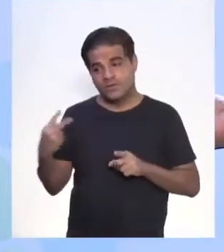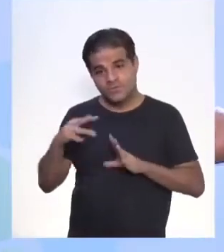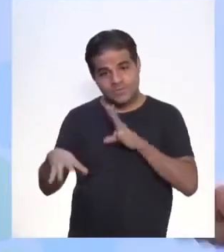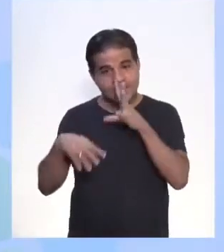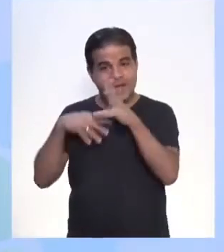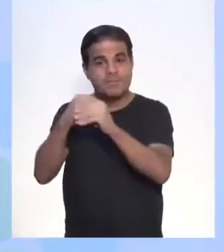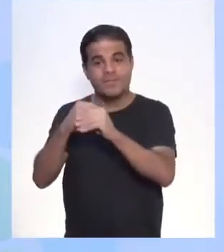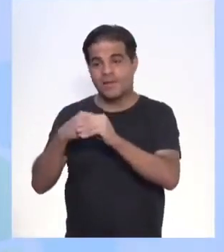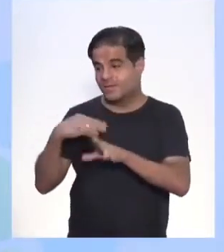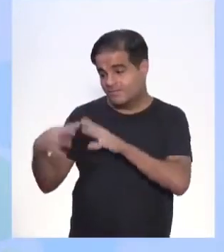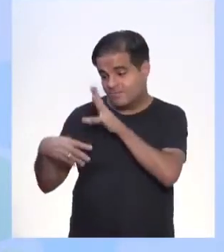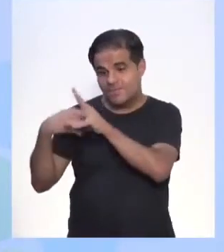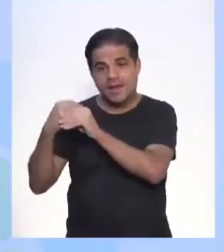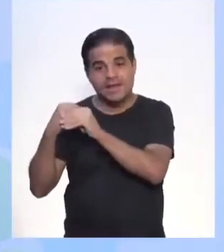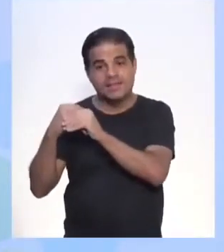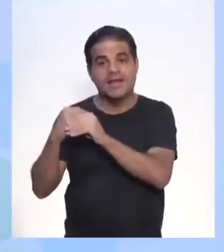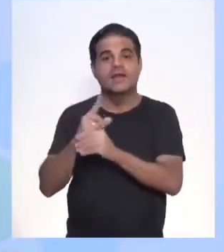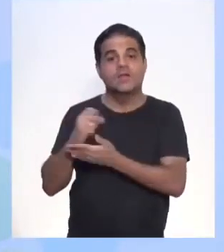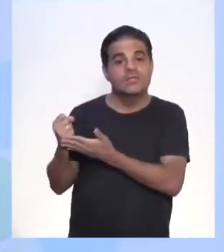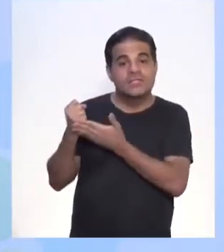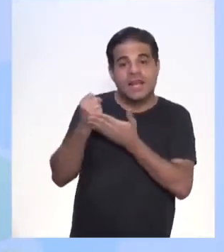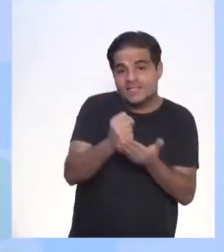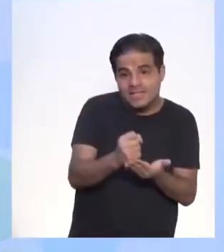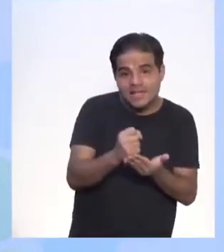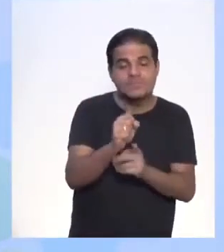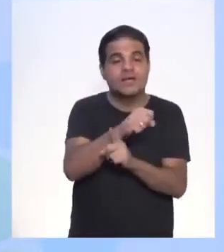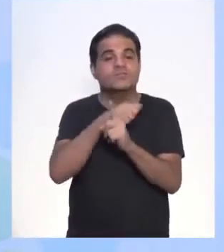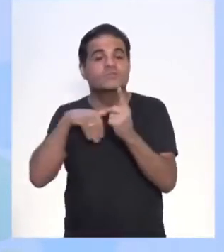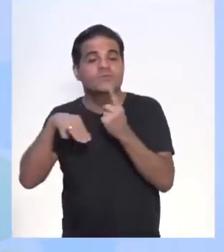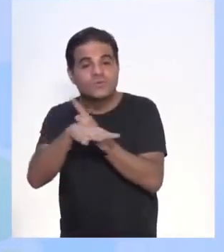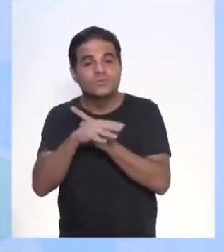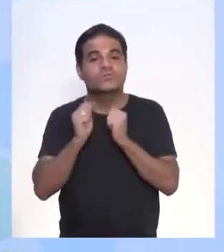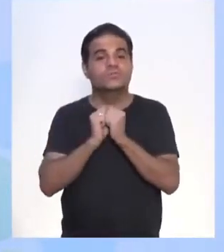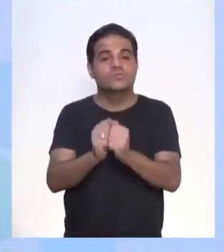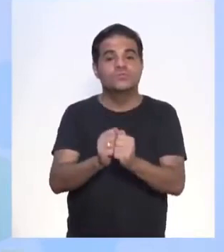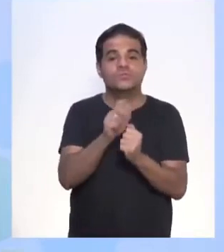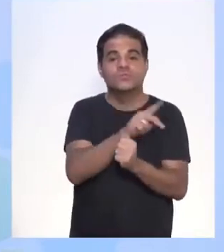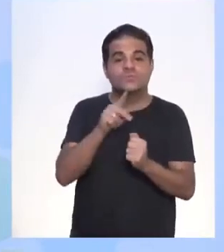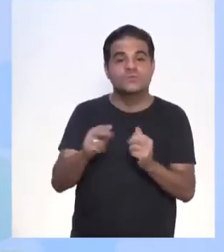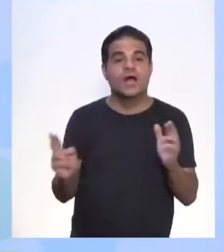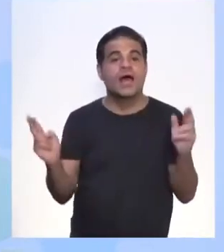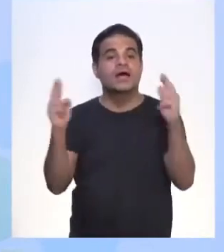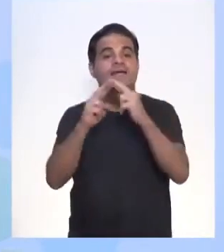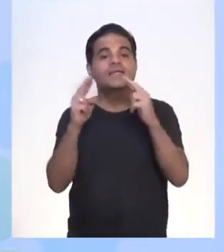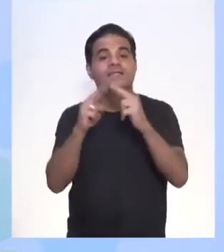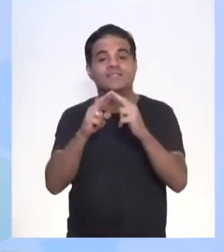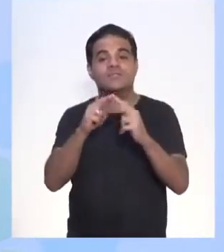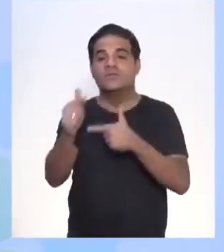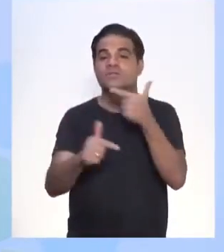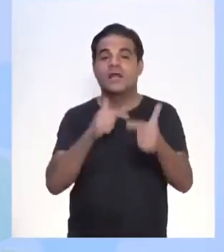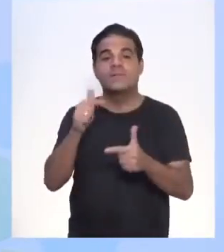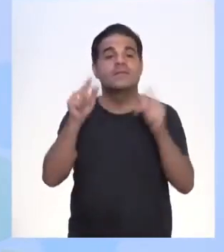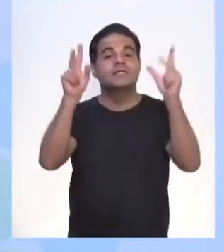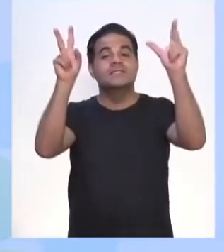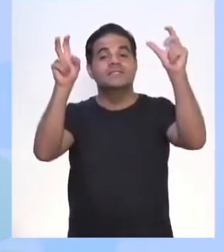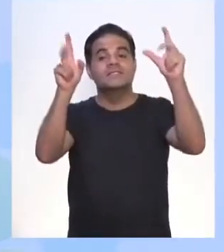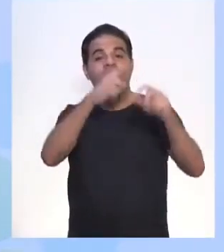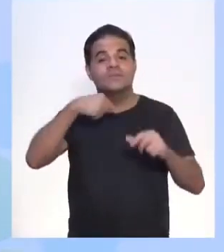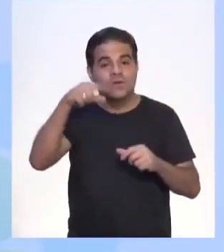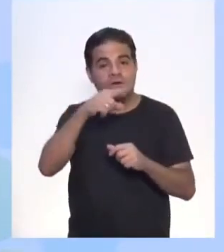diferenças, né, Fabi? E quando nós trazemos aqui a sociologia junto com os professores da rede, nós trabalhamos a questão de que nós